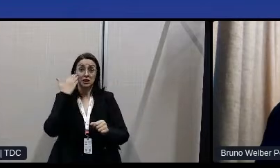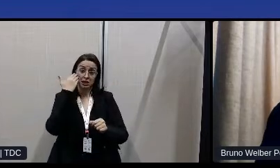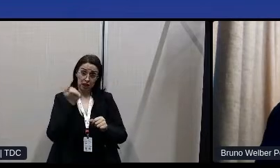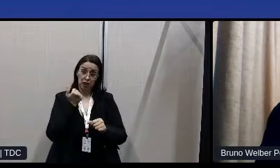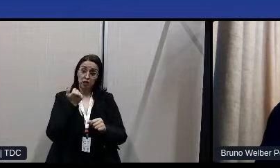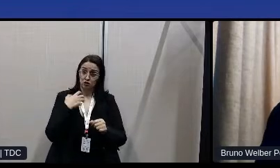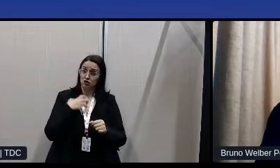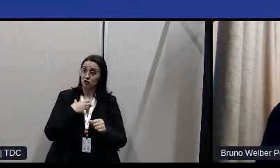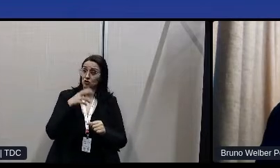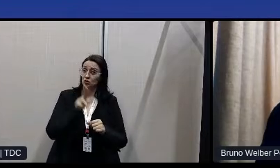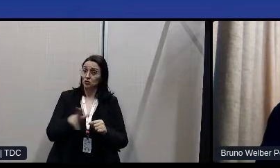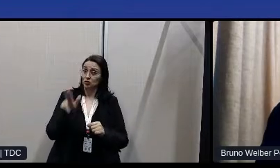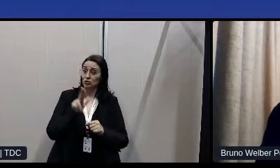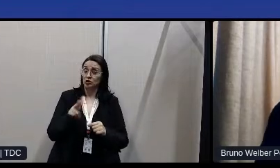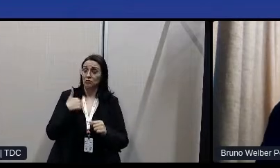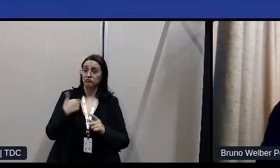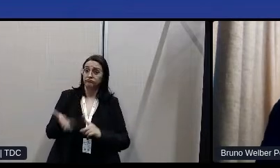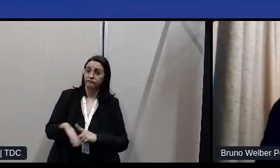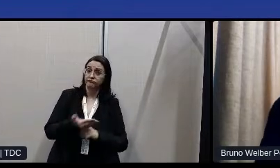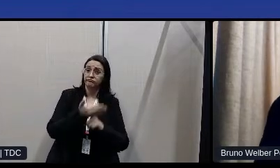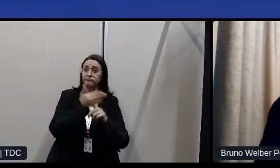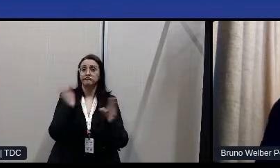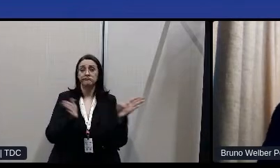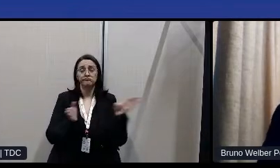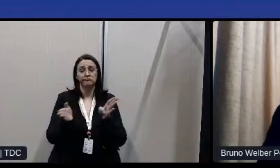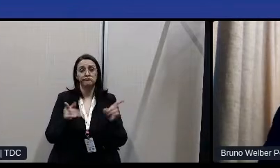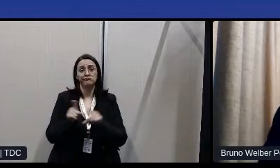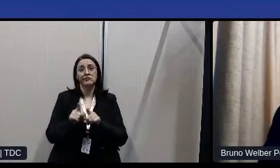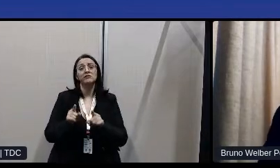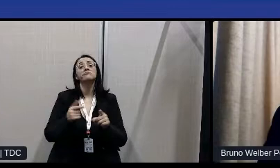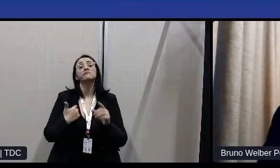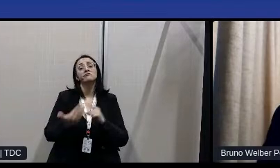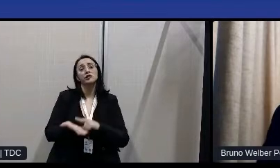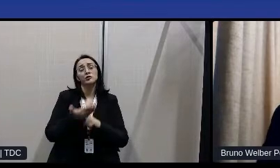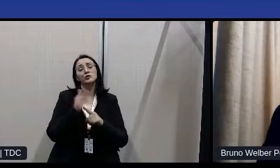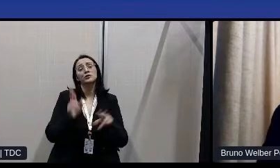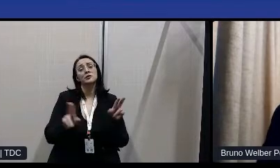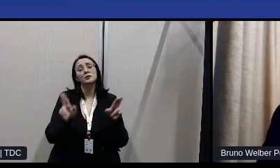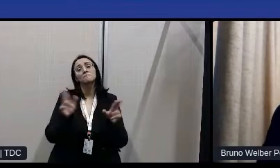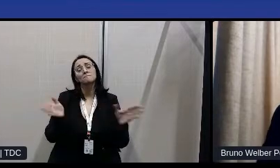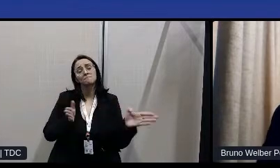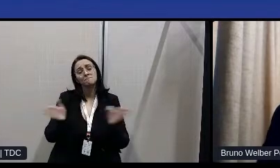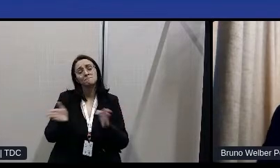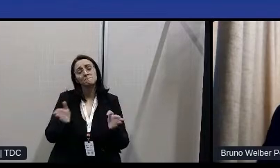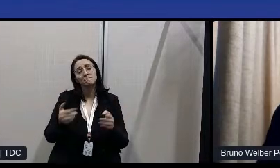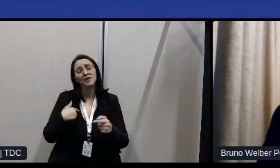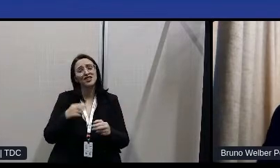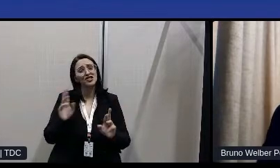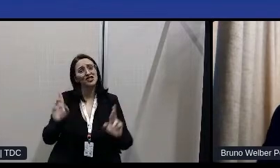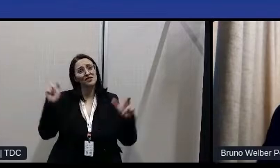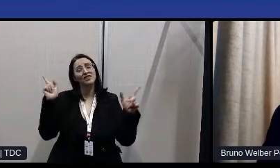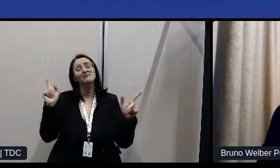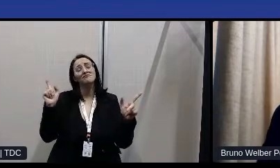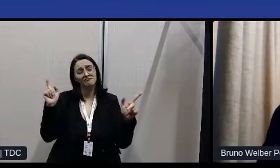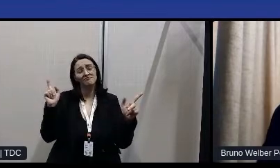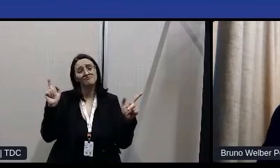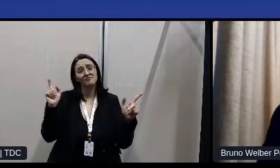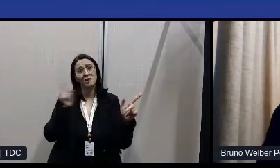de utilizar as tecnologias assistivas e até as próprias tecnologias assistivas que utilizam é muito diferente entre as regiões do